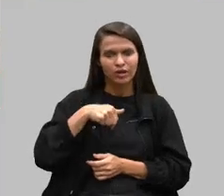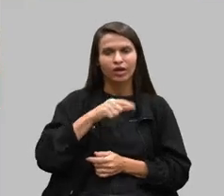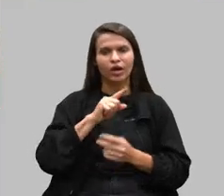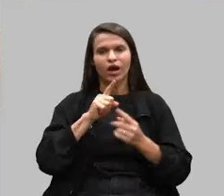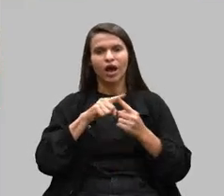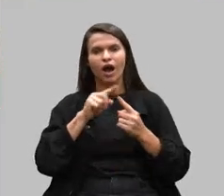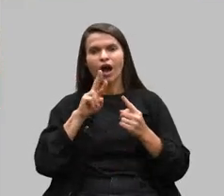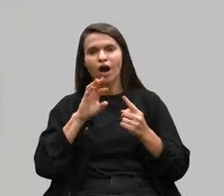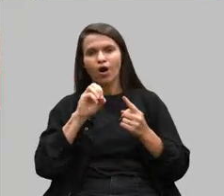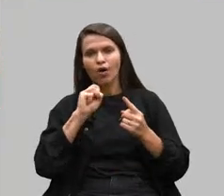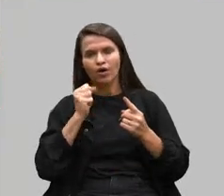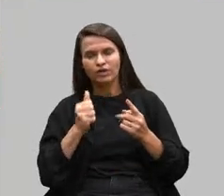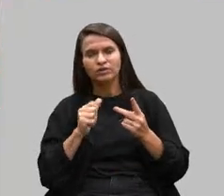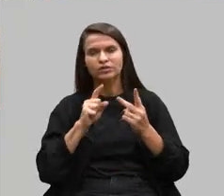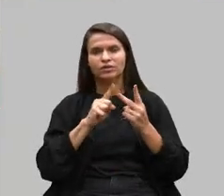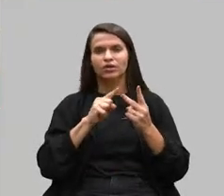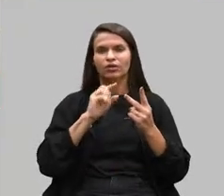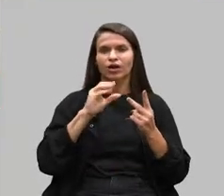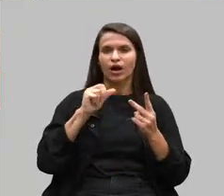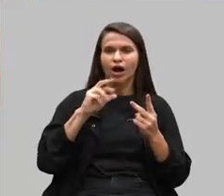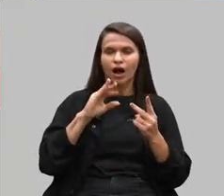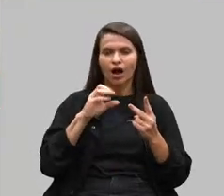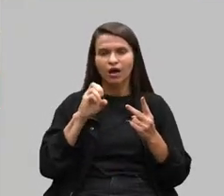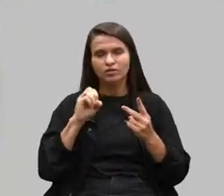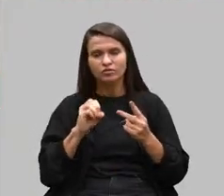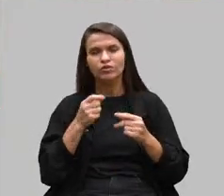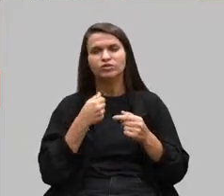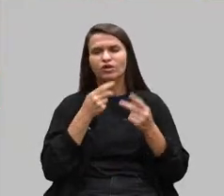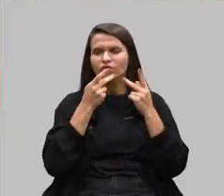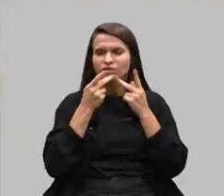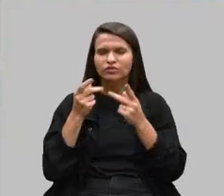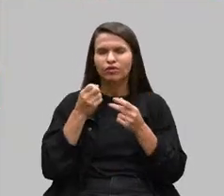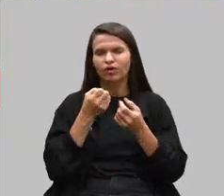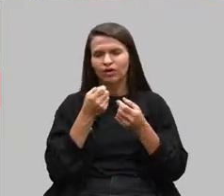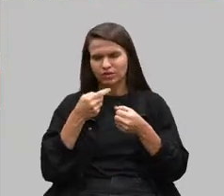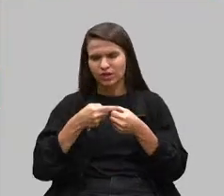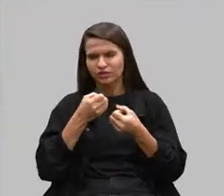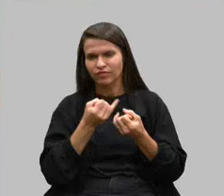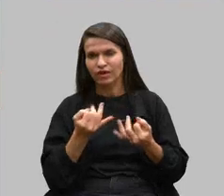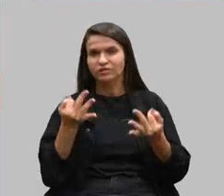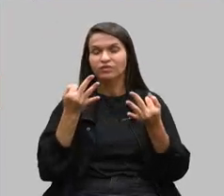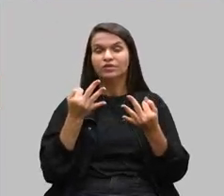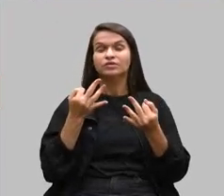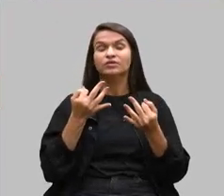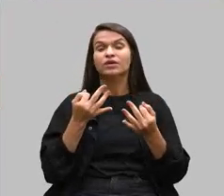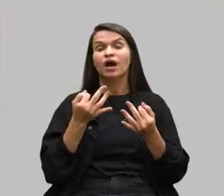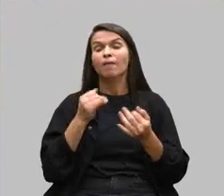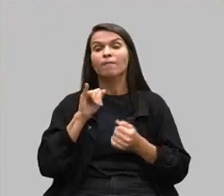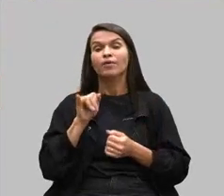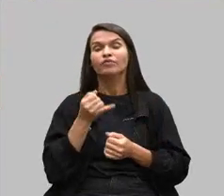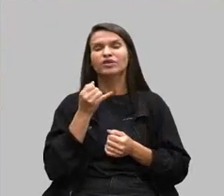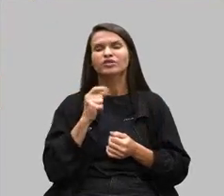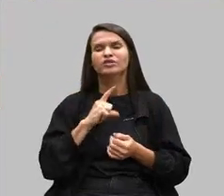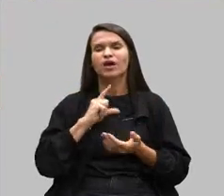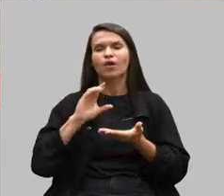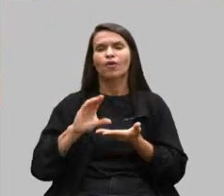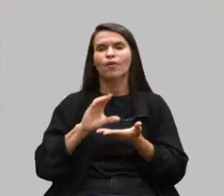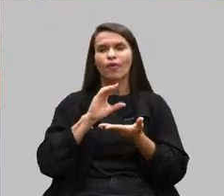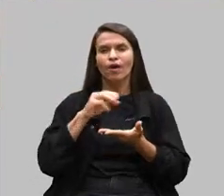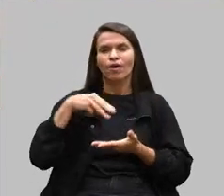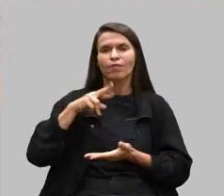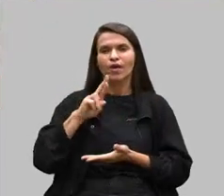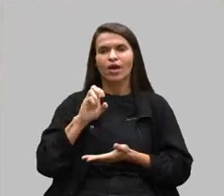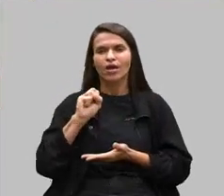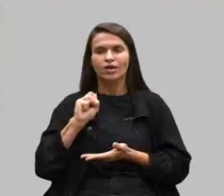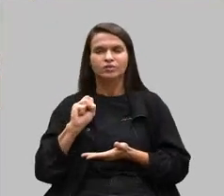visitou moeda várias vezes Aproveitando né não é o momento mas a gente tá com recurso que a MRS passou